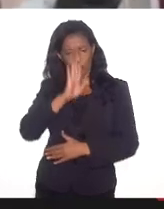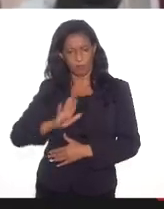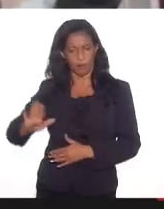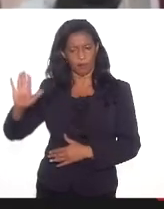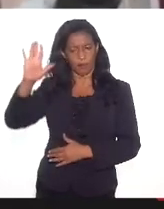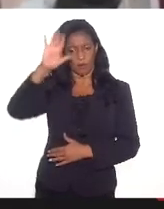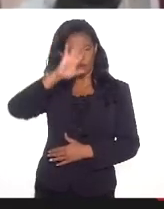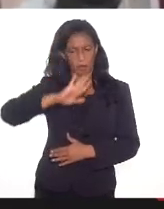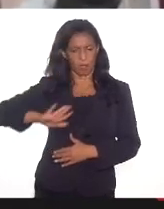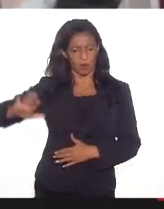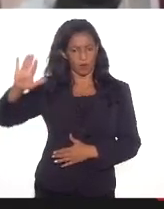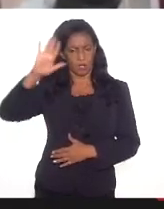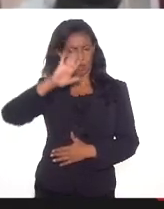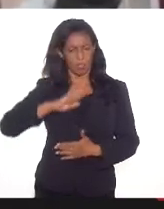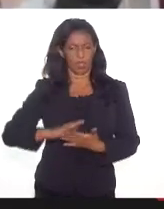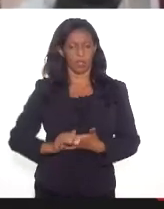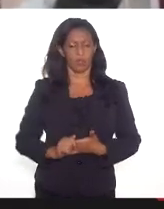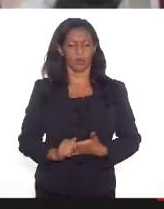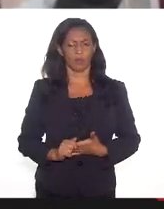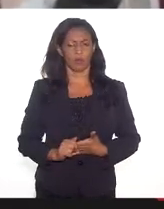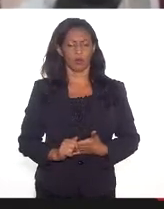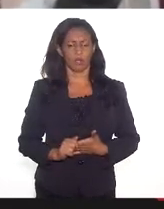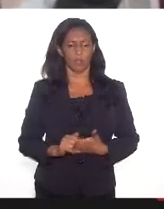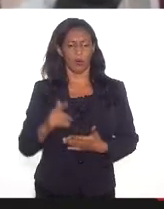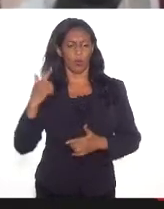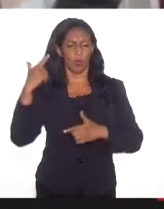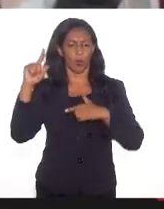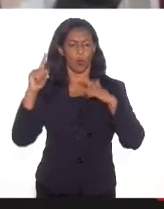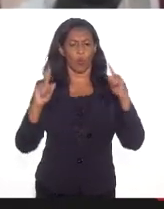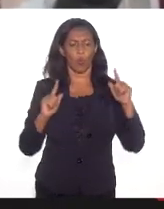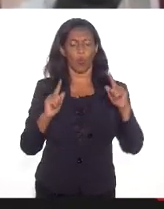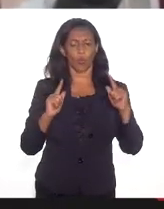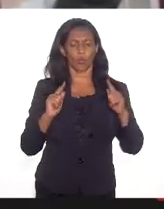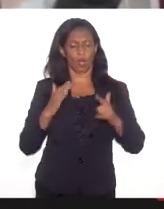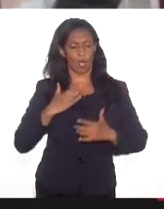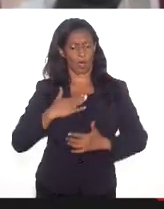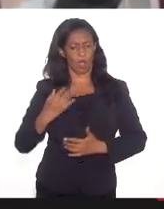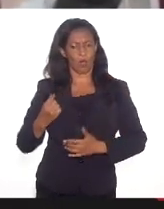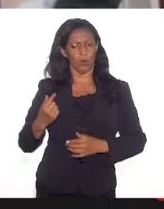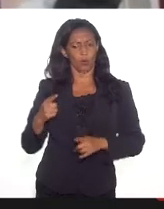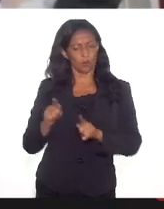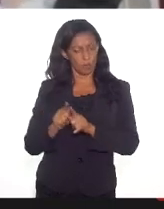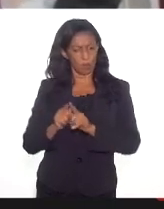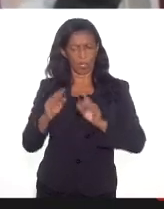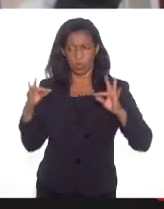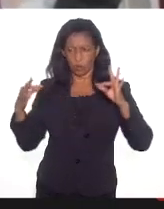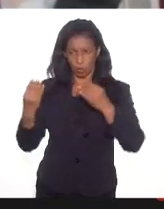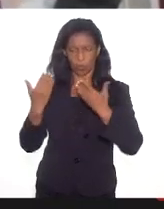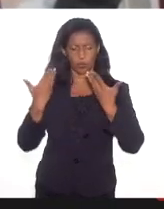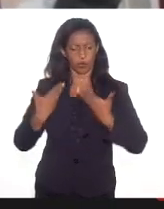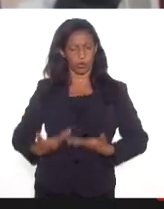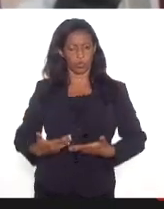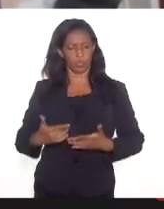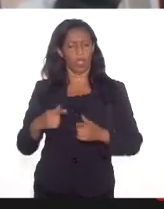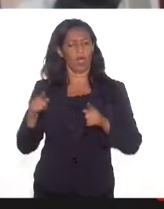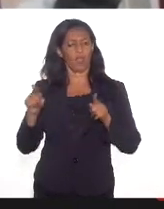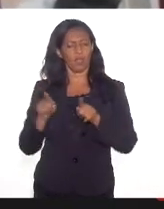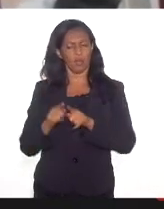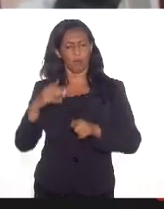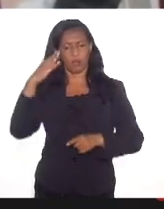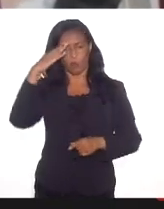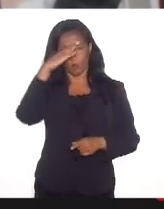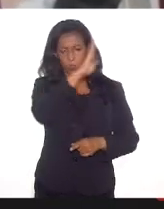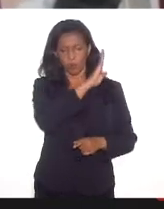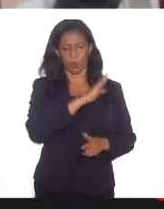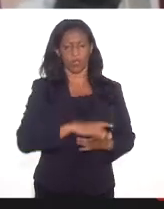Pelé a Júcia a Renata a Sousa a todos que estamos aqui até o Jair Bolsonaro sim